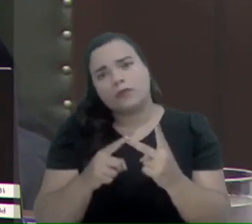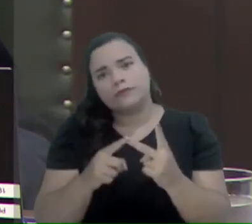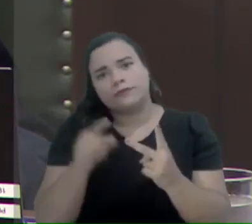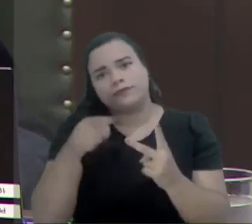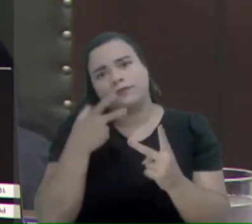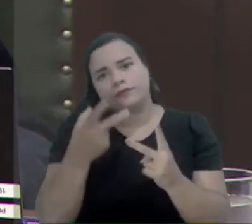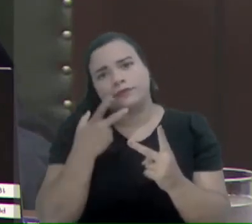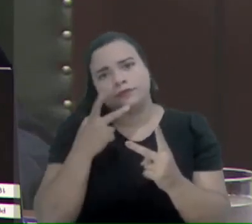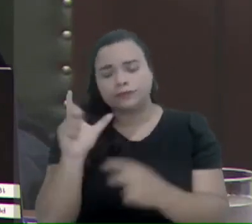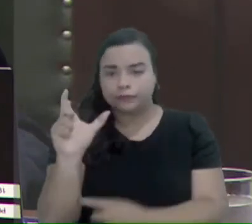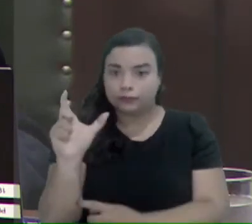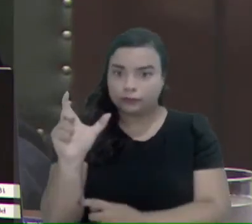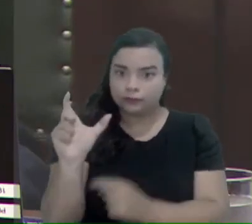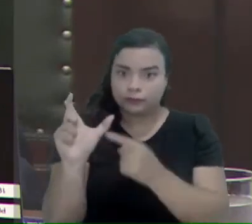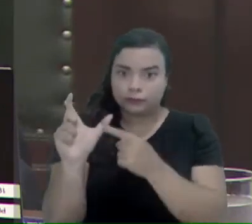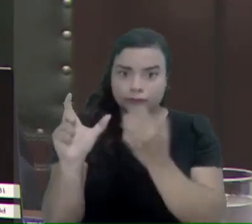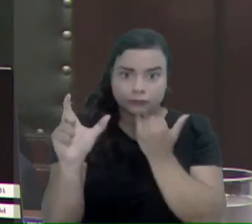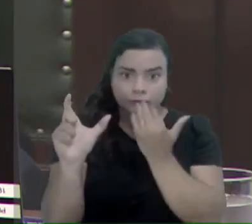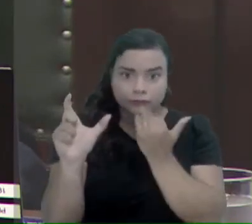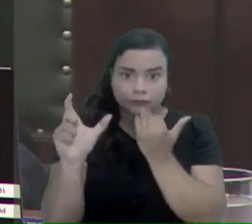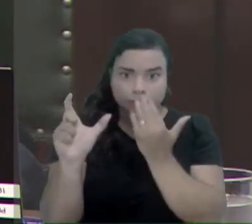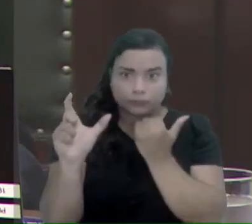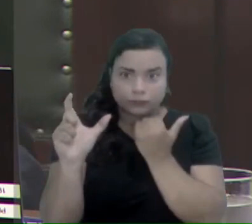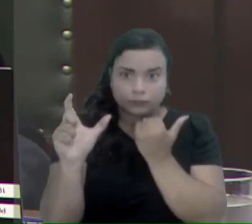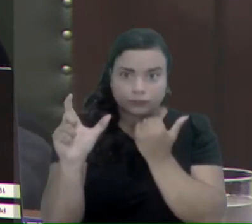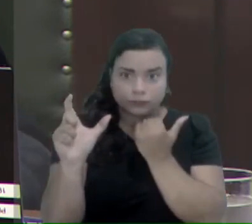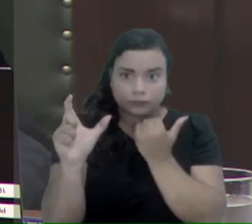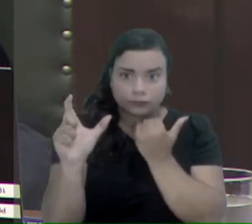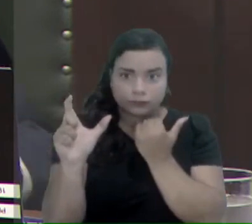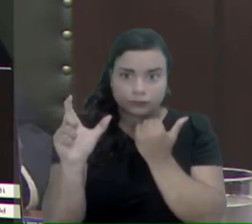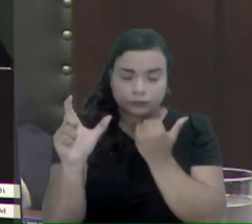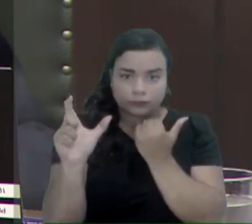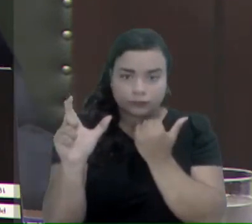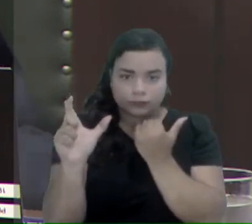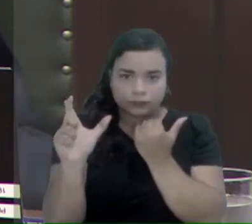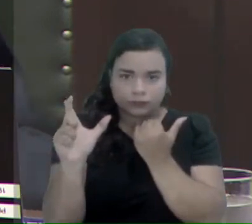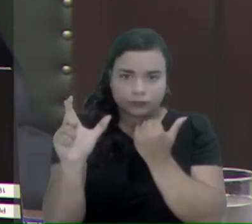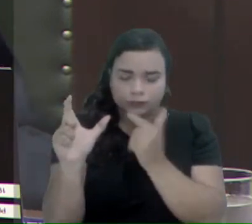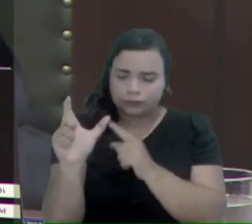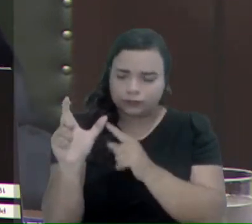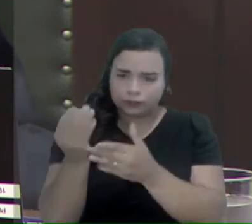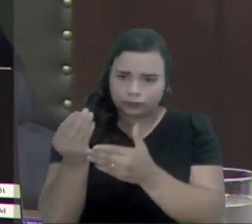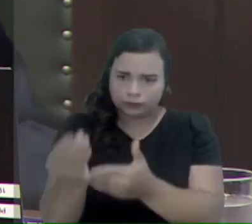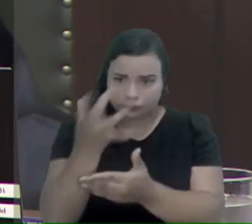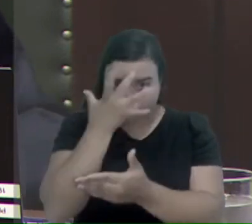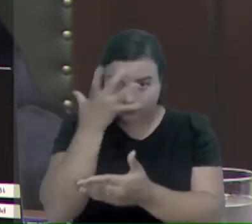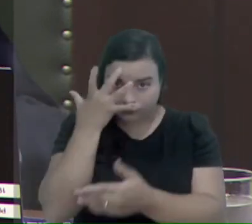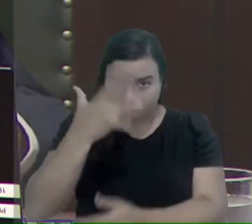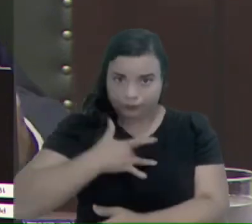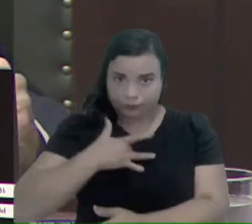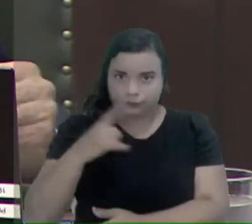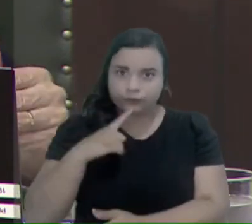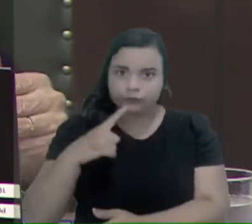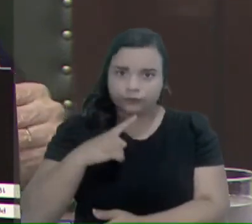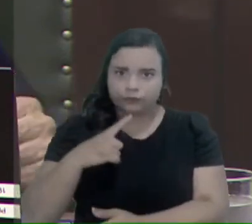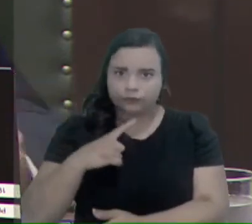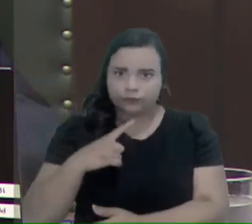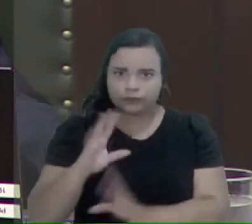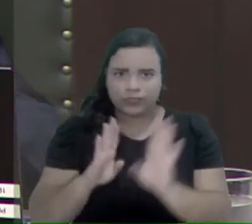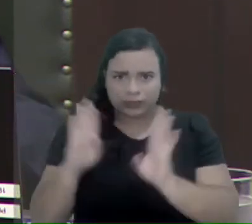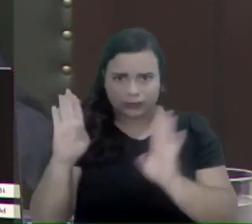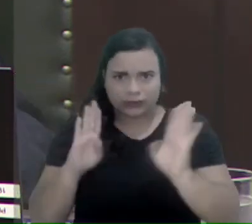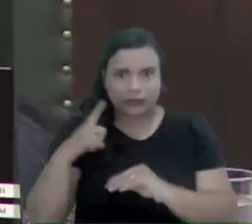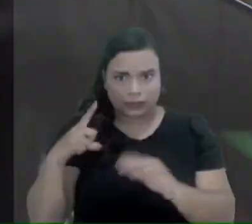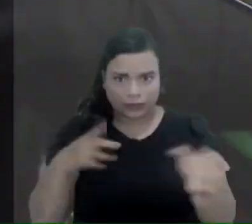cartão, o cartão de alimentação, né, para as pessoas com tuberculose, está licitando, está em fase de